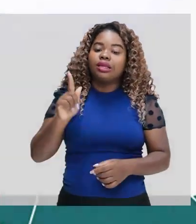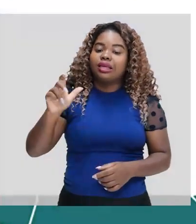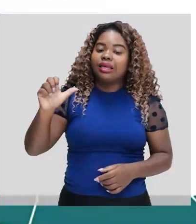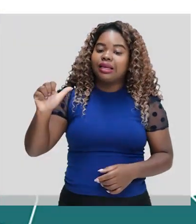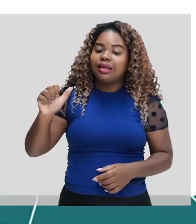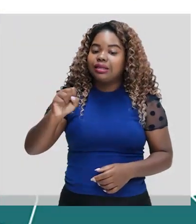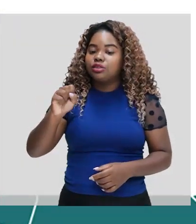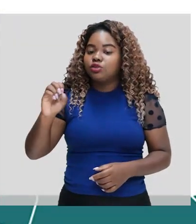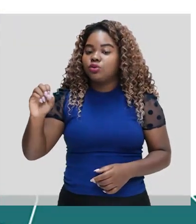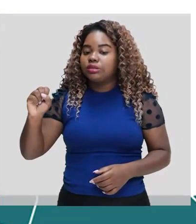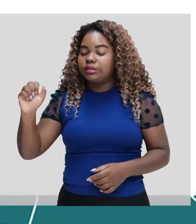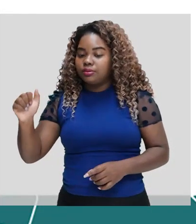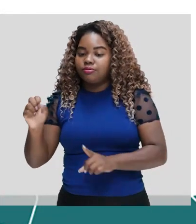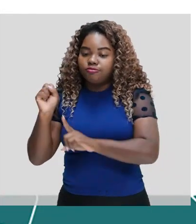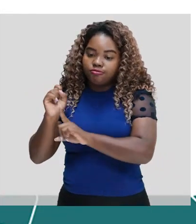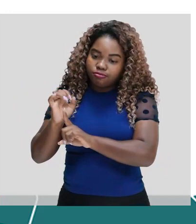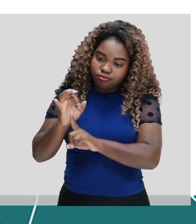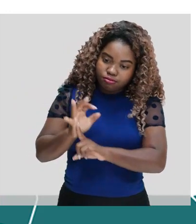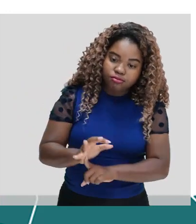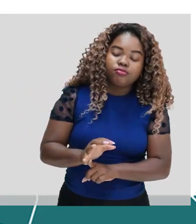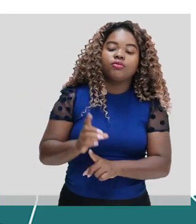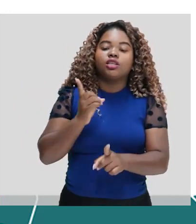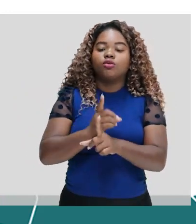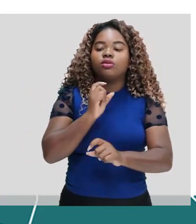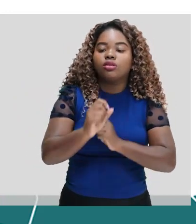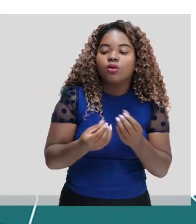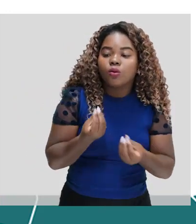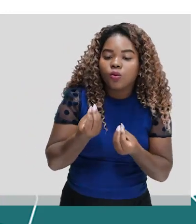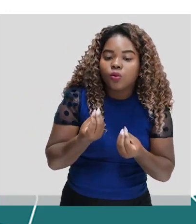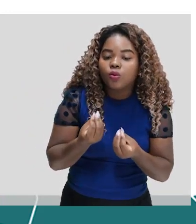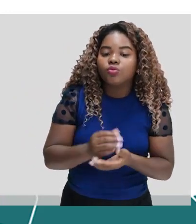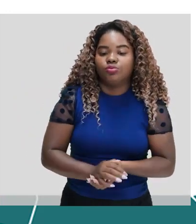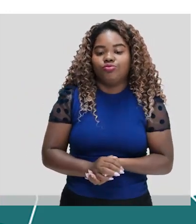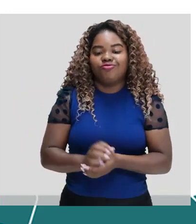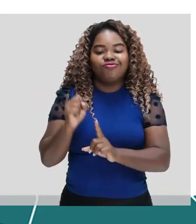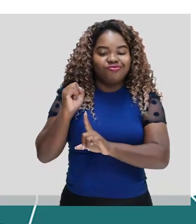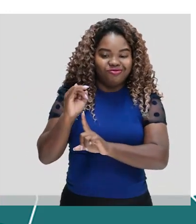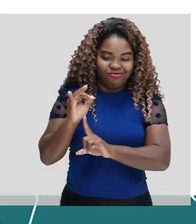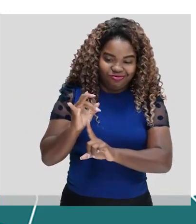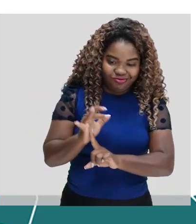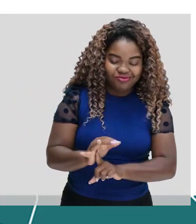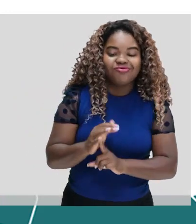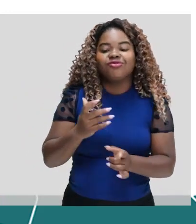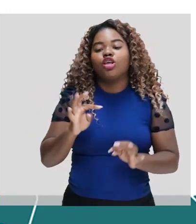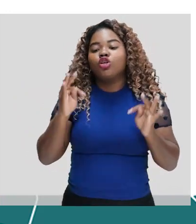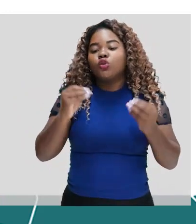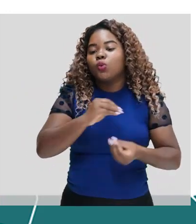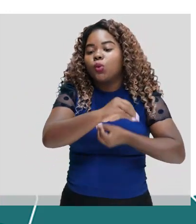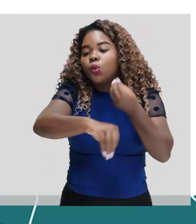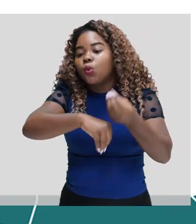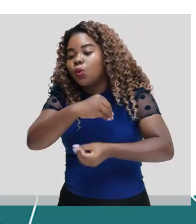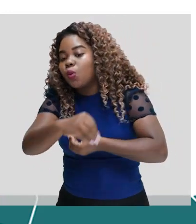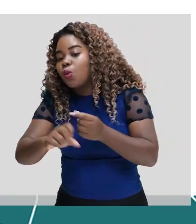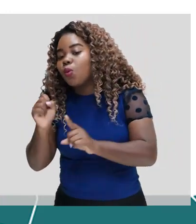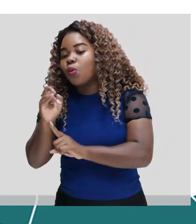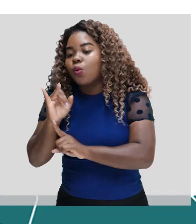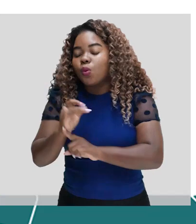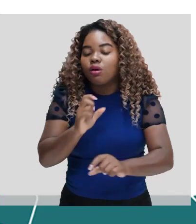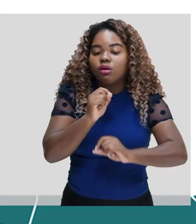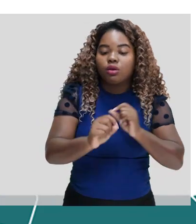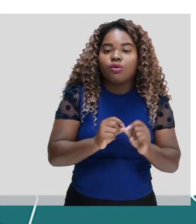desse tipo de solução encontram-se no estado gasoso. Toda mistura de gases é